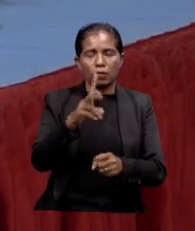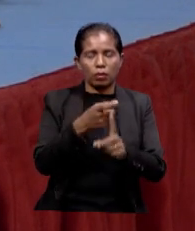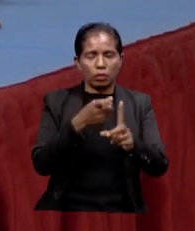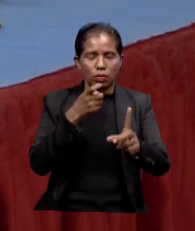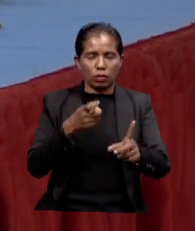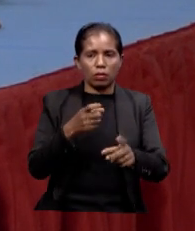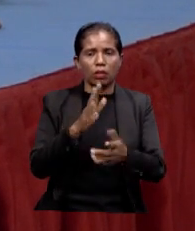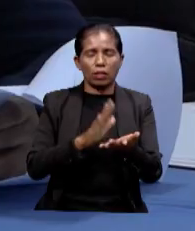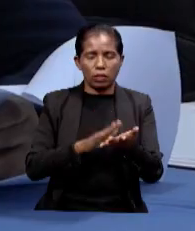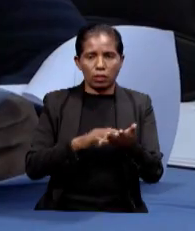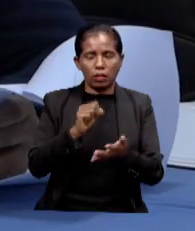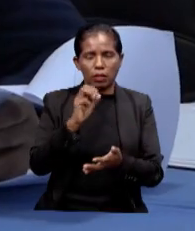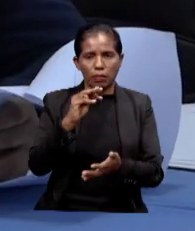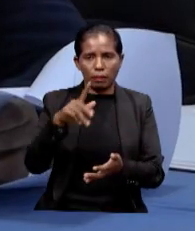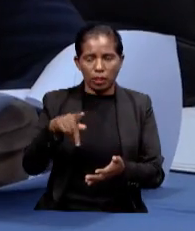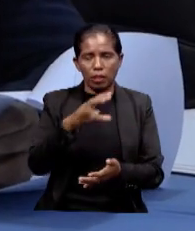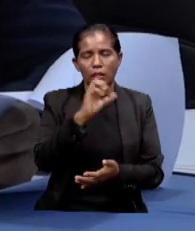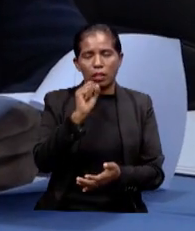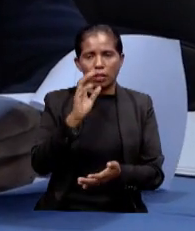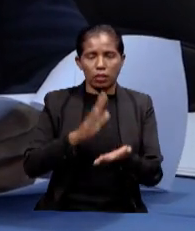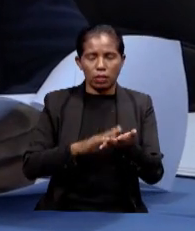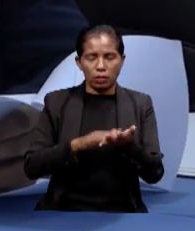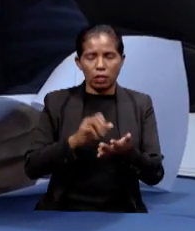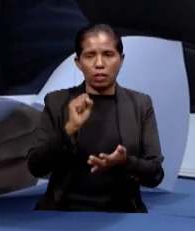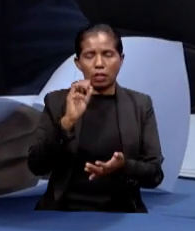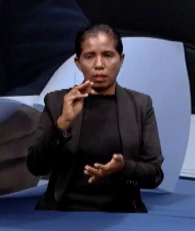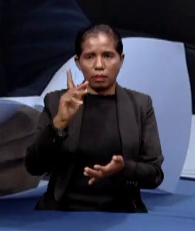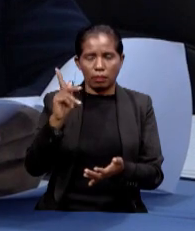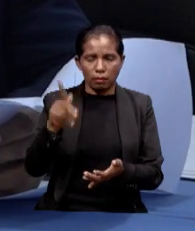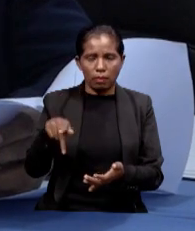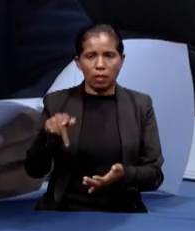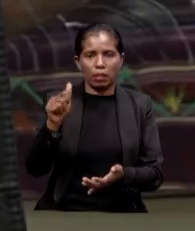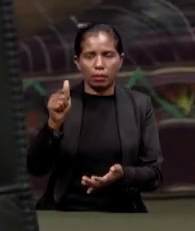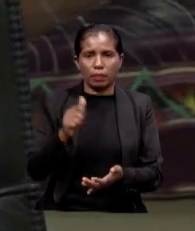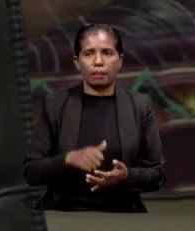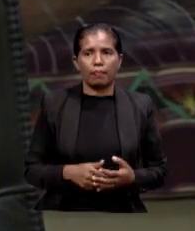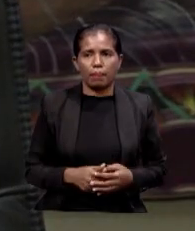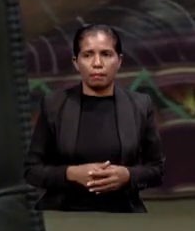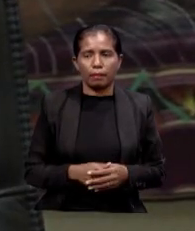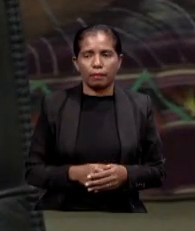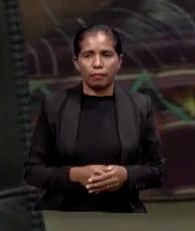Básico, Ensino Secundário Geral, Ensino Secundário Técnico Vocacional no Ensino Recorrente.